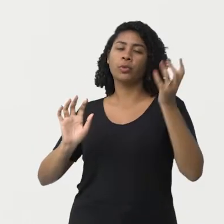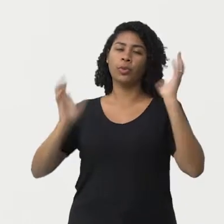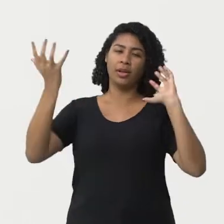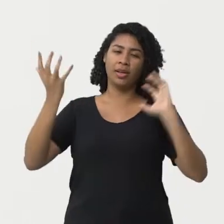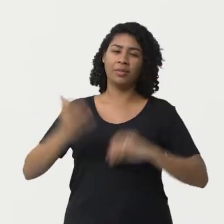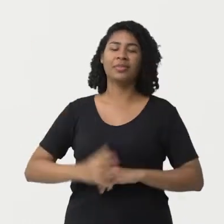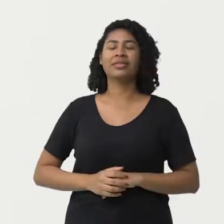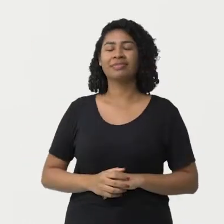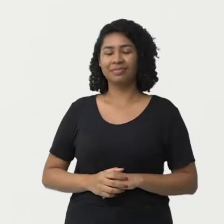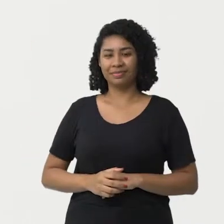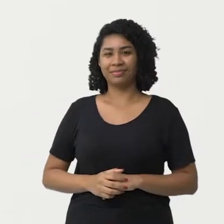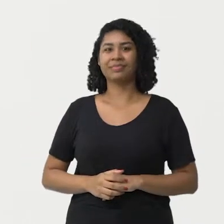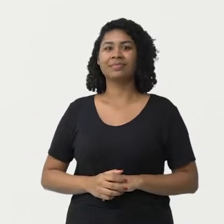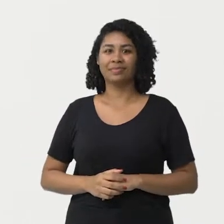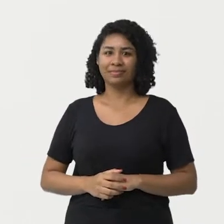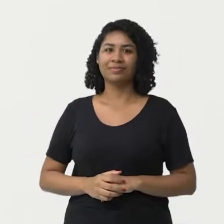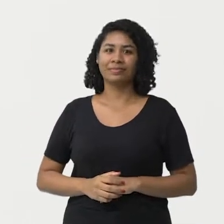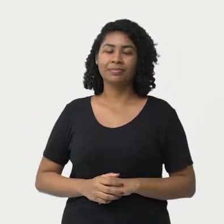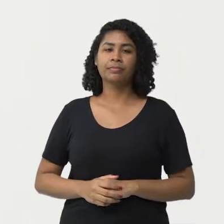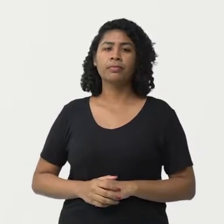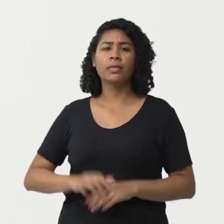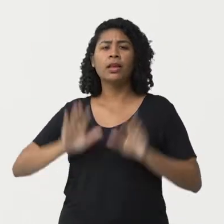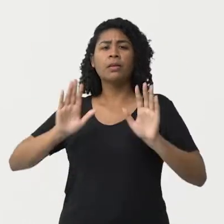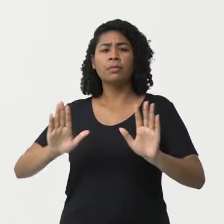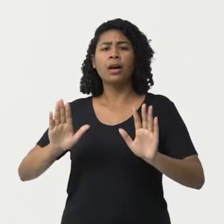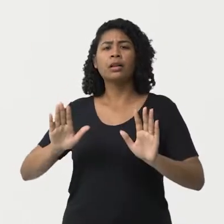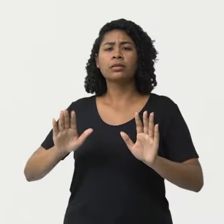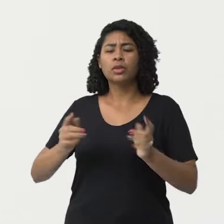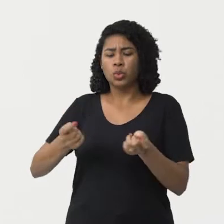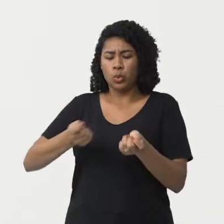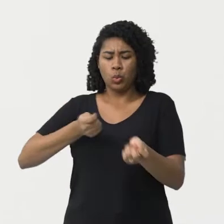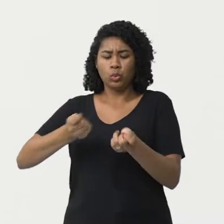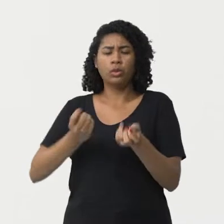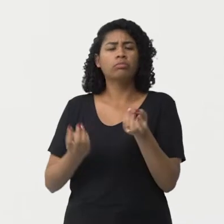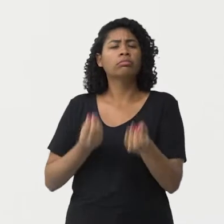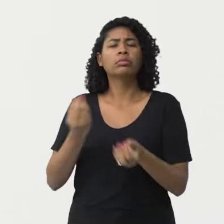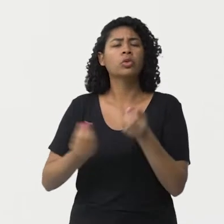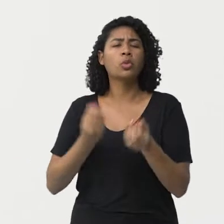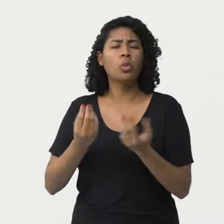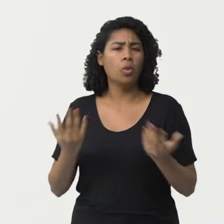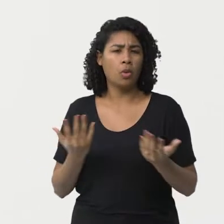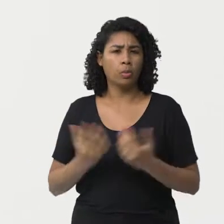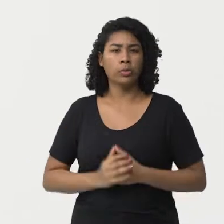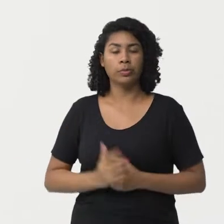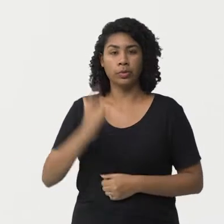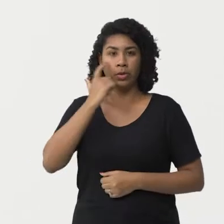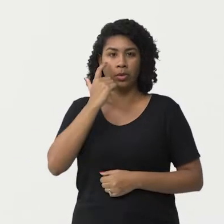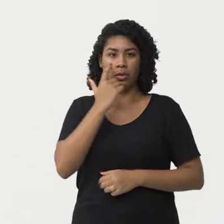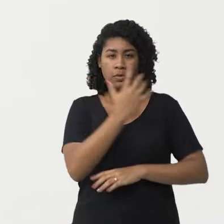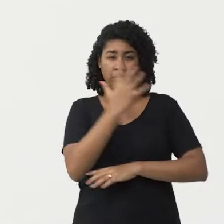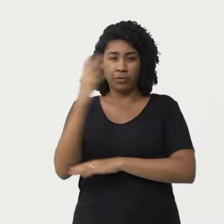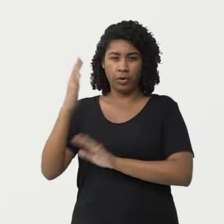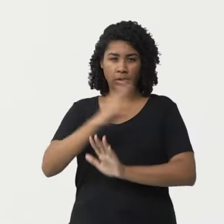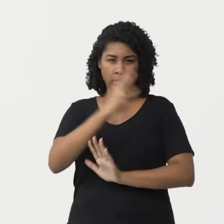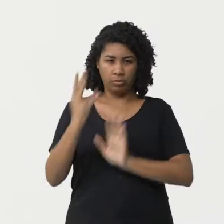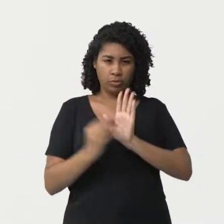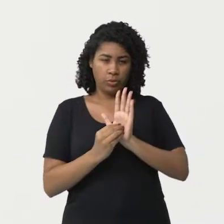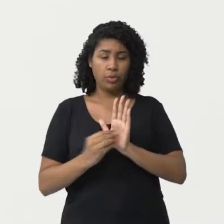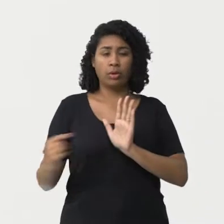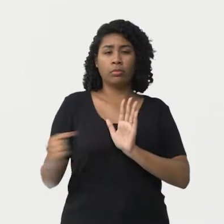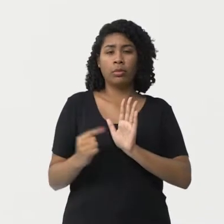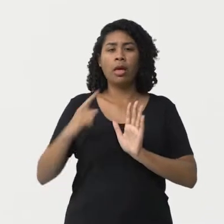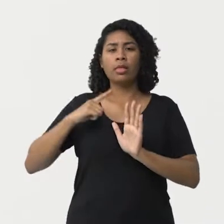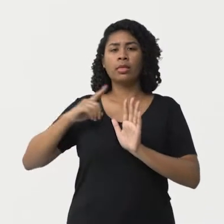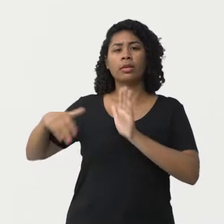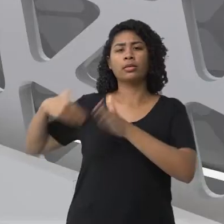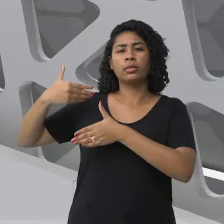clima, melhor essa palavra. E o que acontece dentro dessa regulação? A floresta amazônica ela vai fazer aquele chamado processo